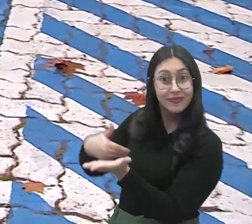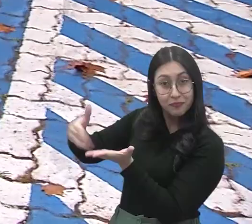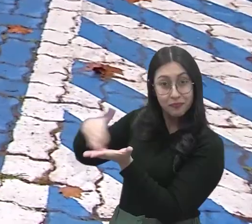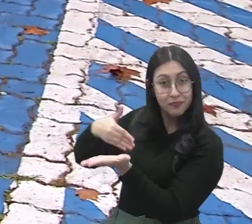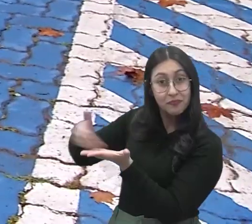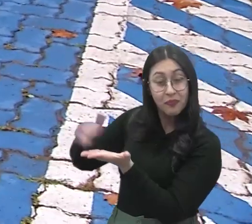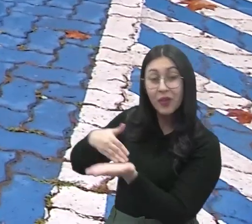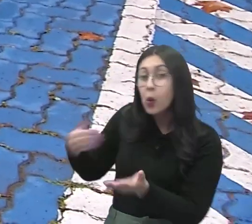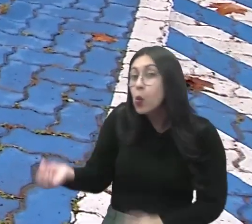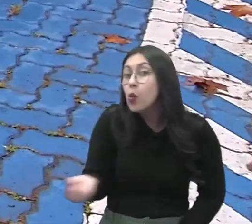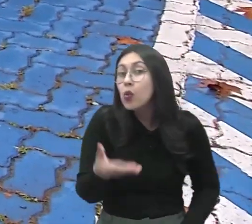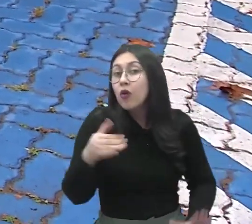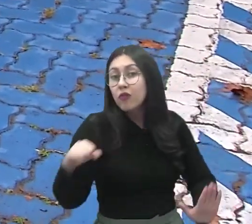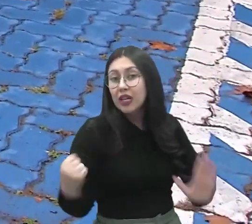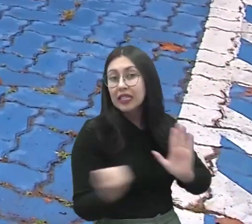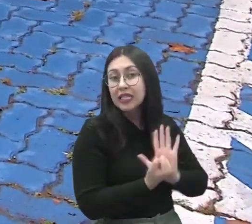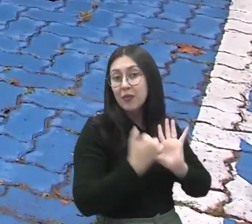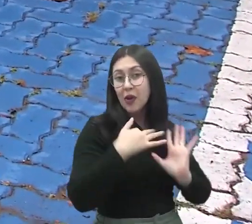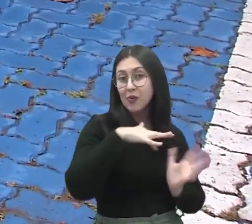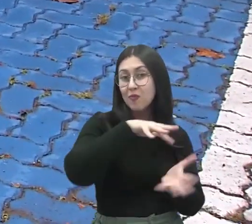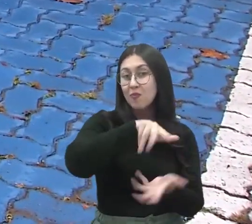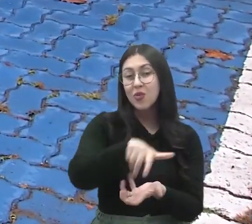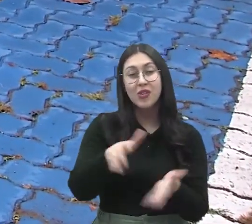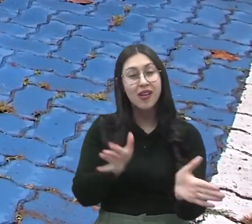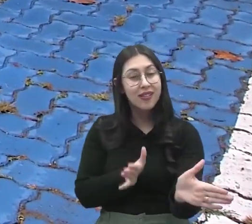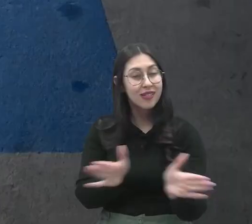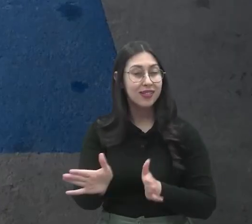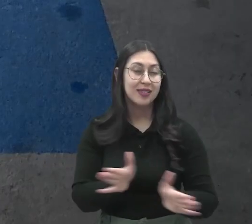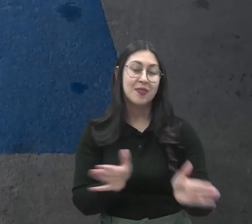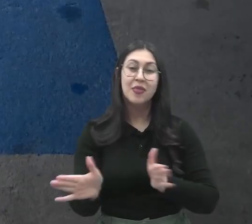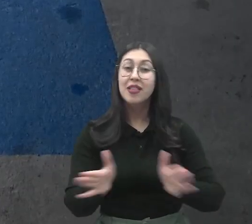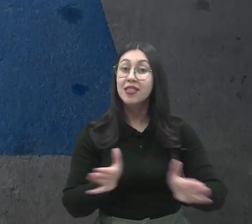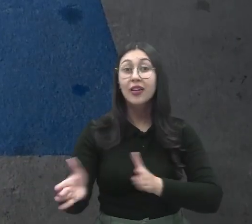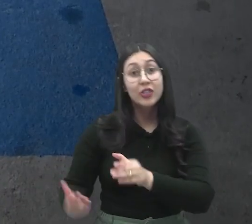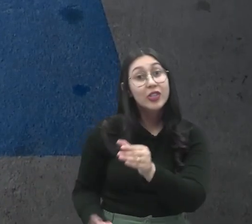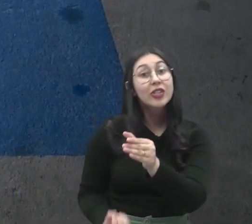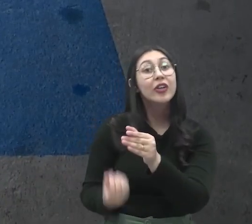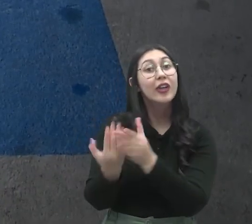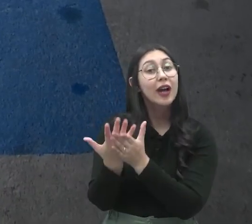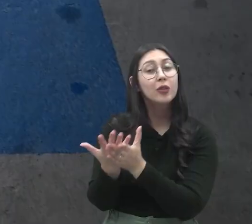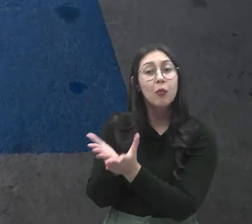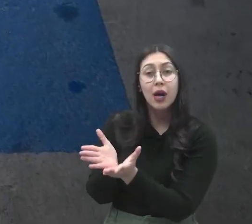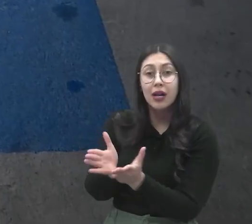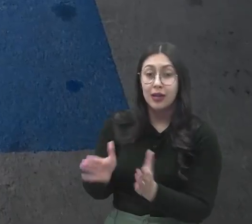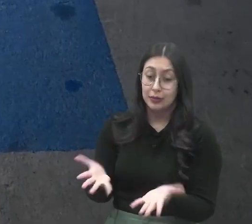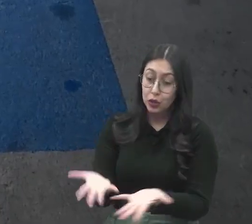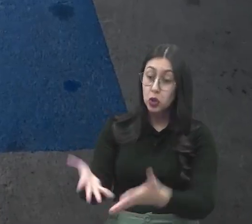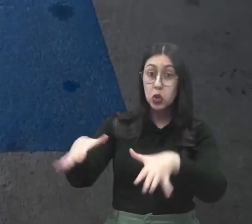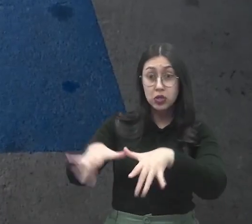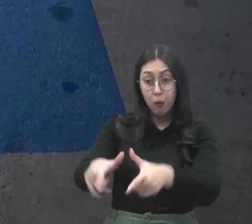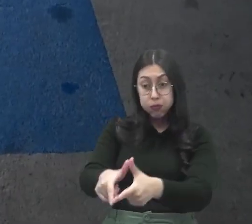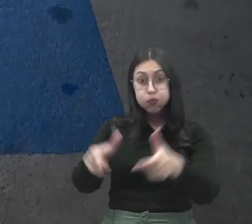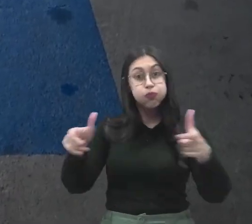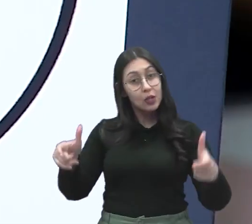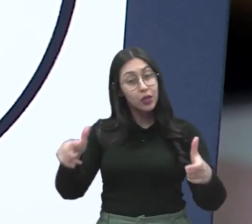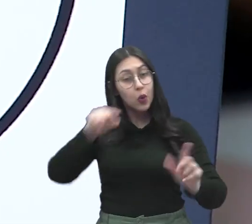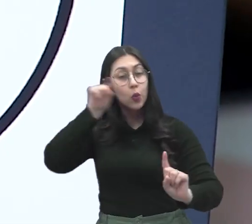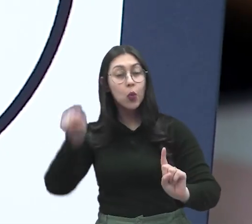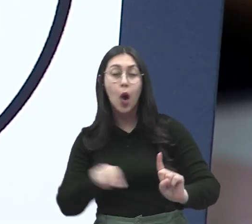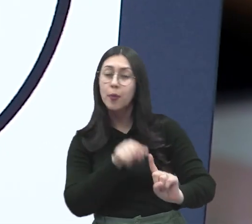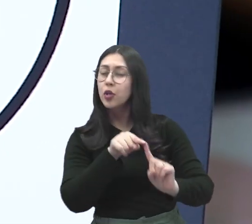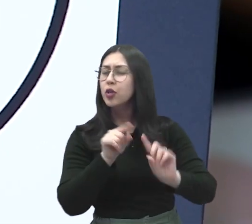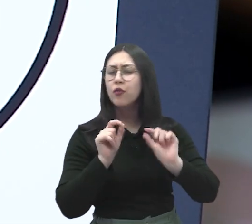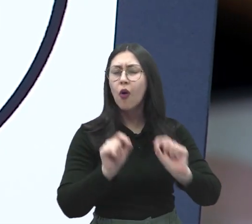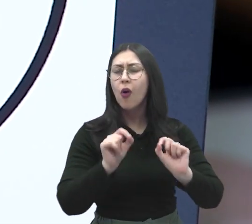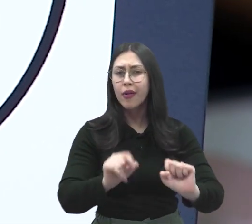sinal, pintado na vaga, é o novo símbolo internacional de acessibilidade, criado para ampliar a inclusão.